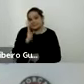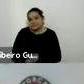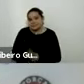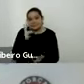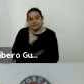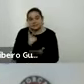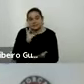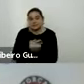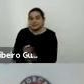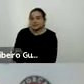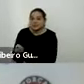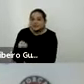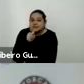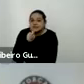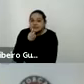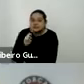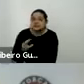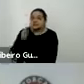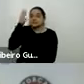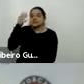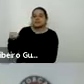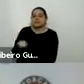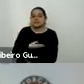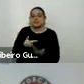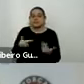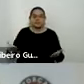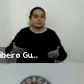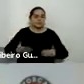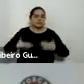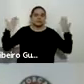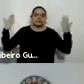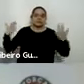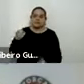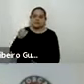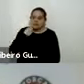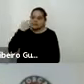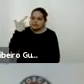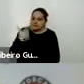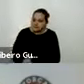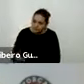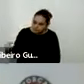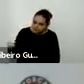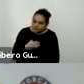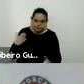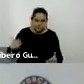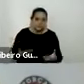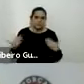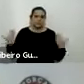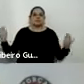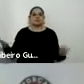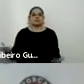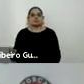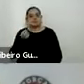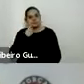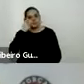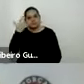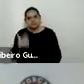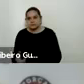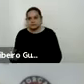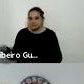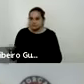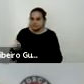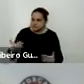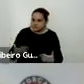somos pegos de surpresa no finalzinho da tarde com novas medidas provisórias. E desta vez é em relação à